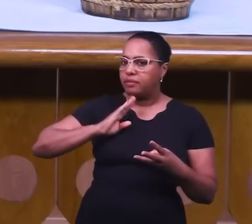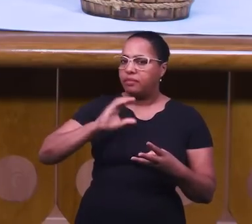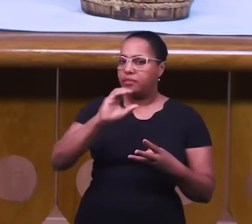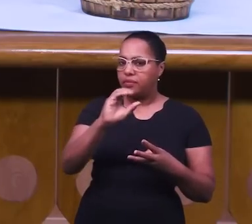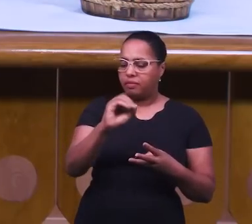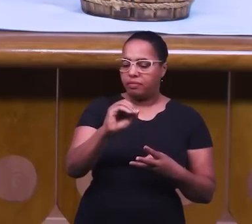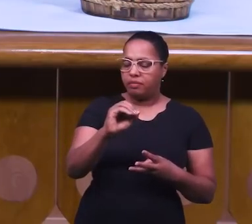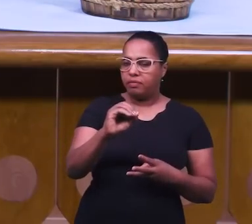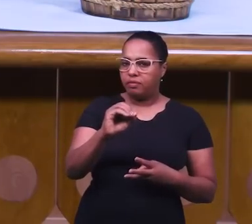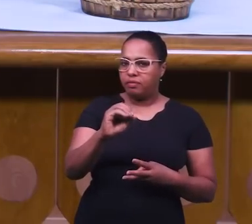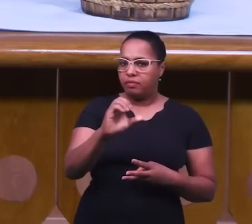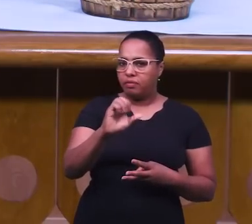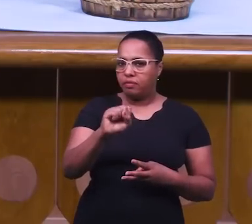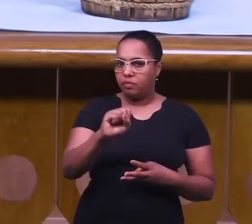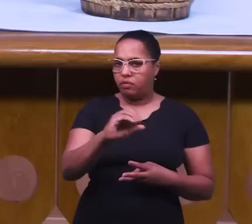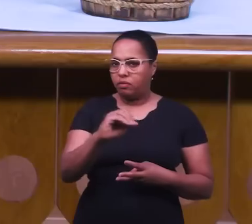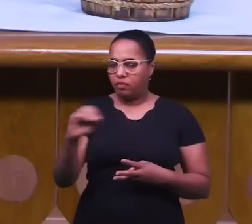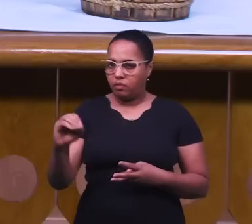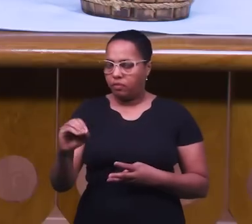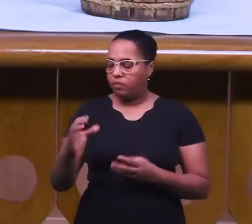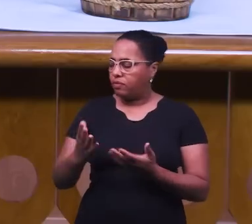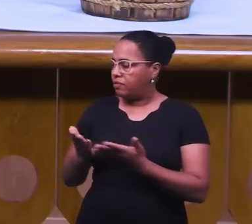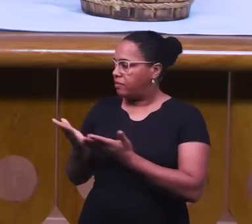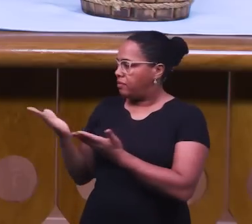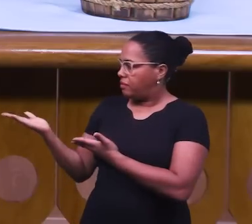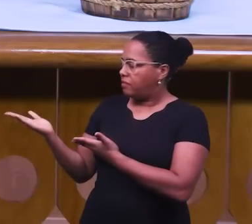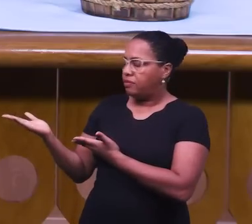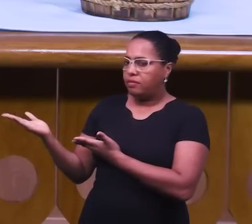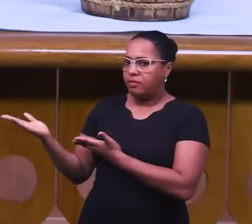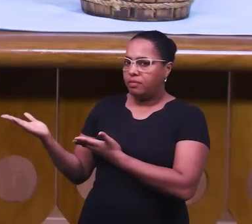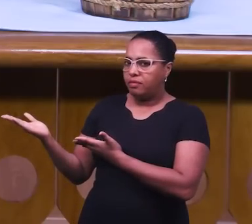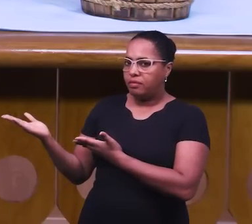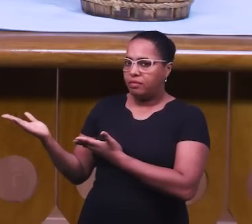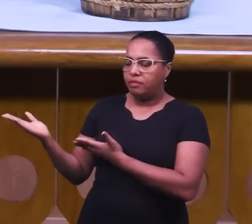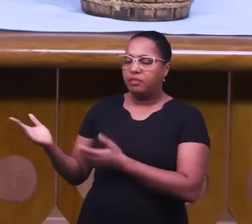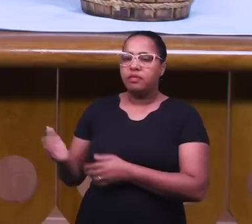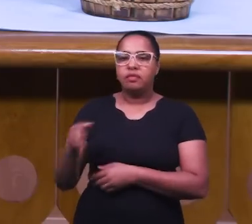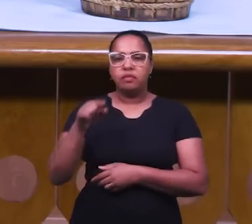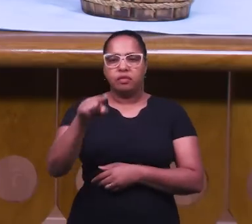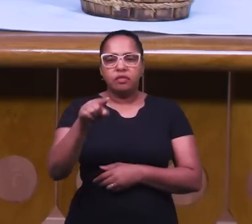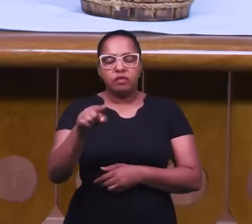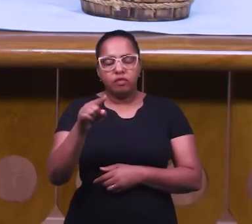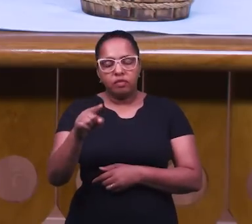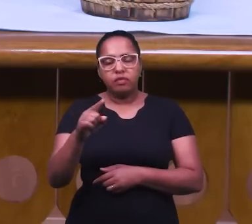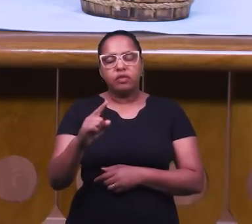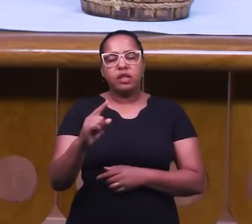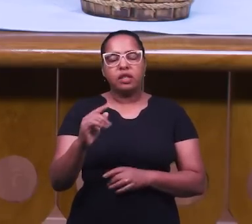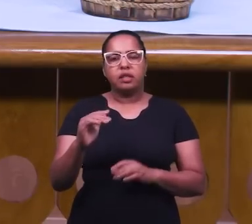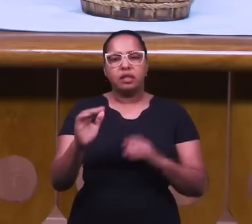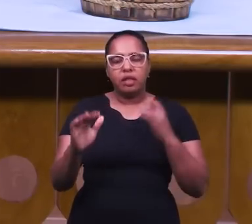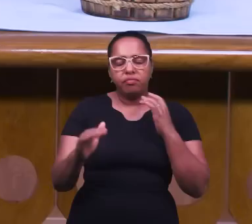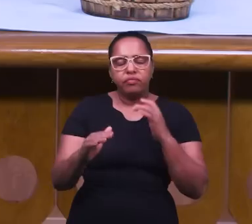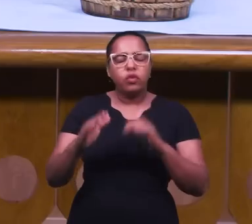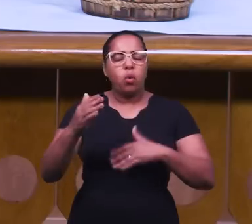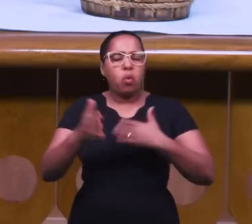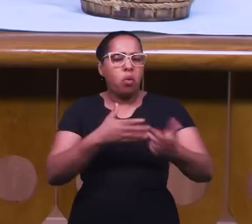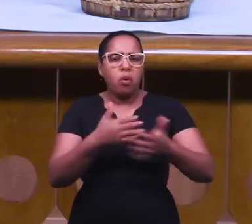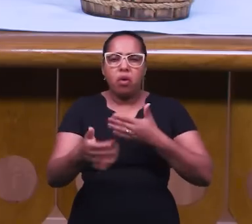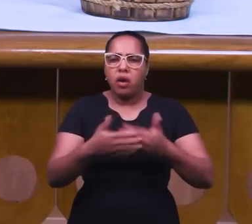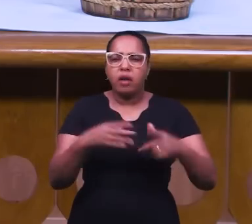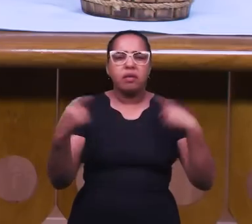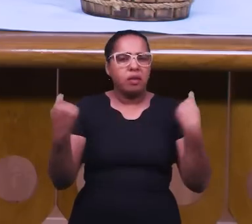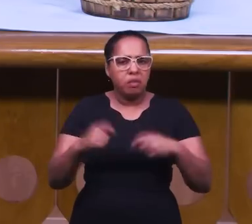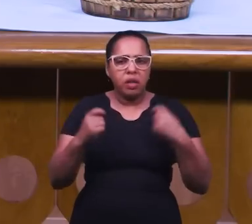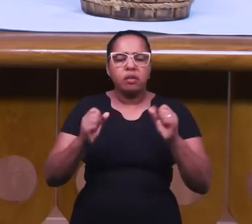é o 0800 707 3076 ou 76, para você entrar em contato conosco, onde estiver, os